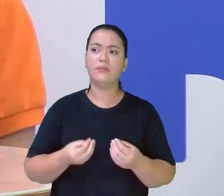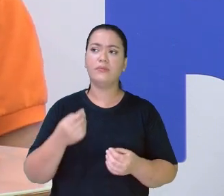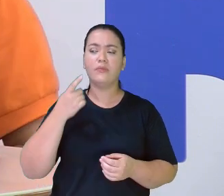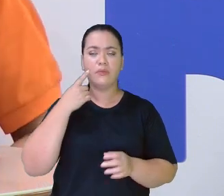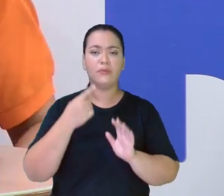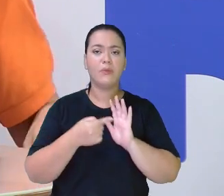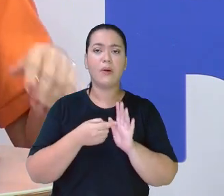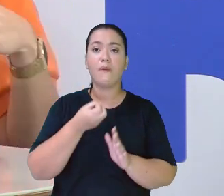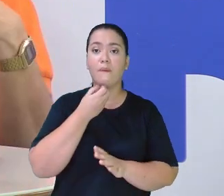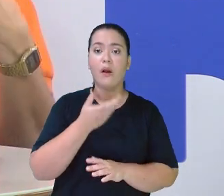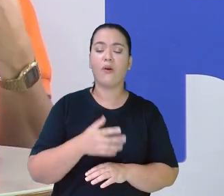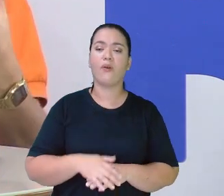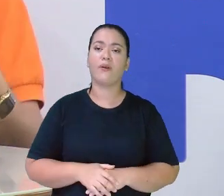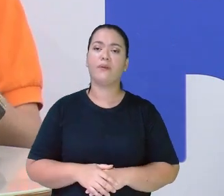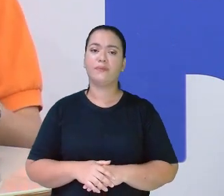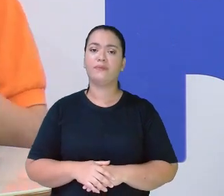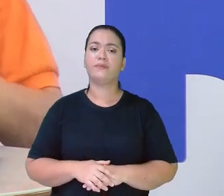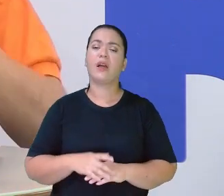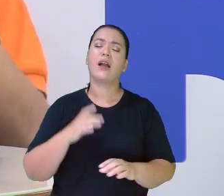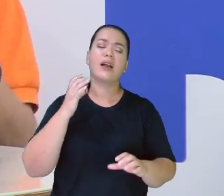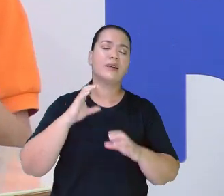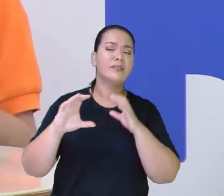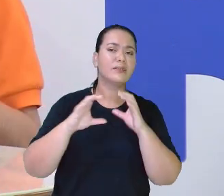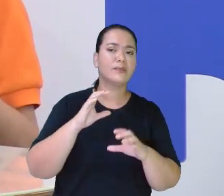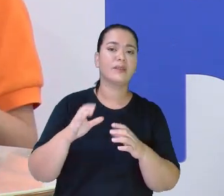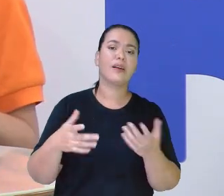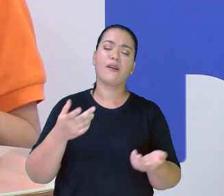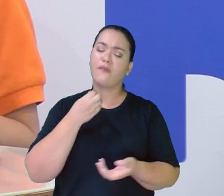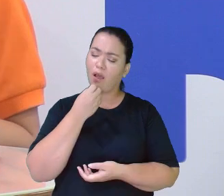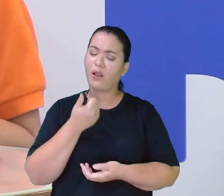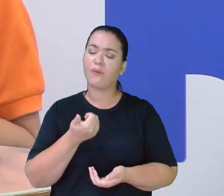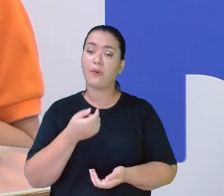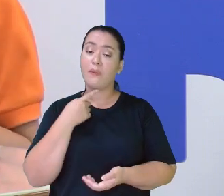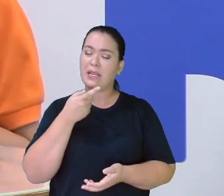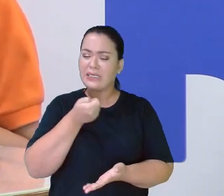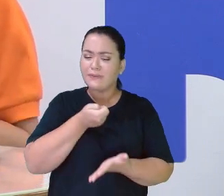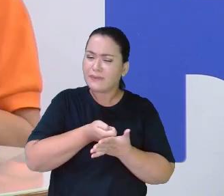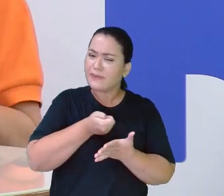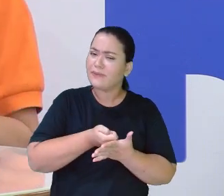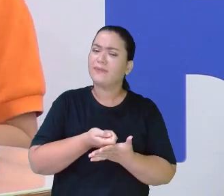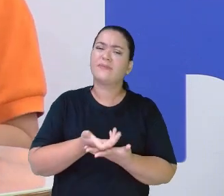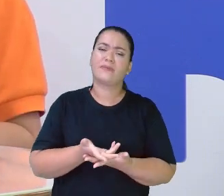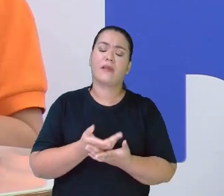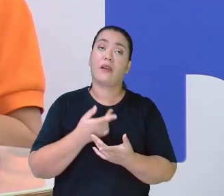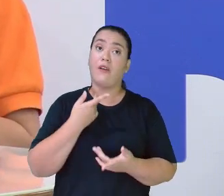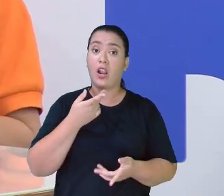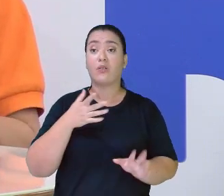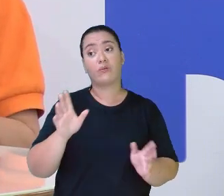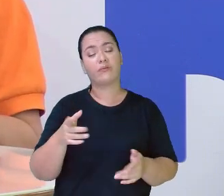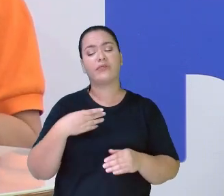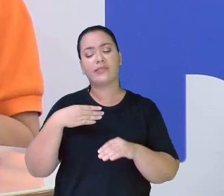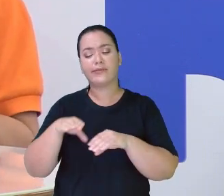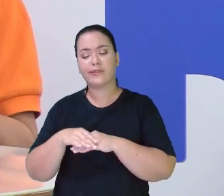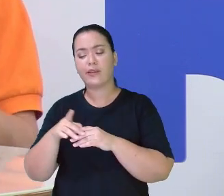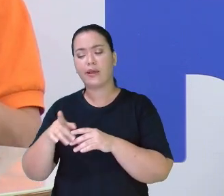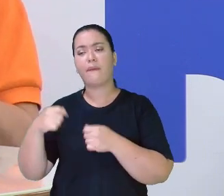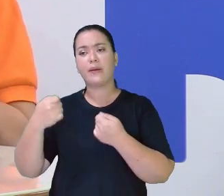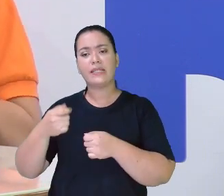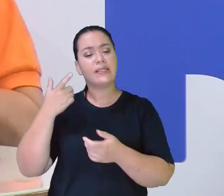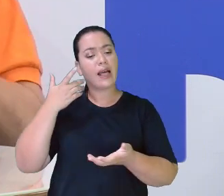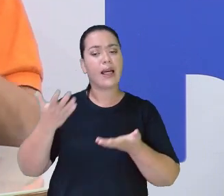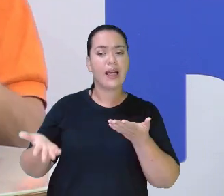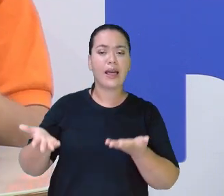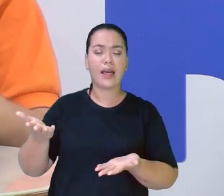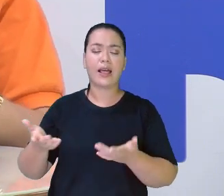boa, a cantoria, né? As primeiras versões foram meio rigorosas, né? Tudo bem que a cigarra precisava equilibrar